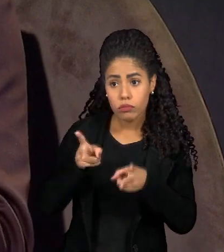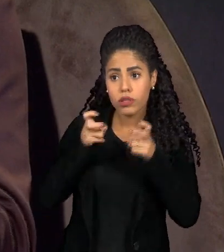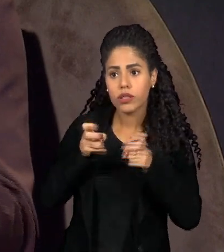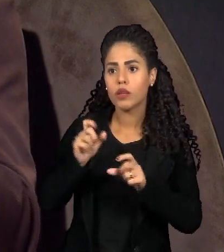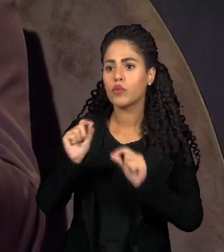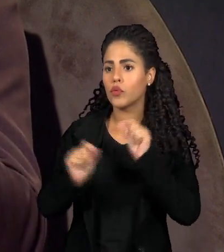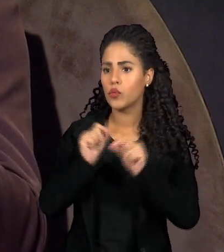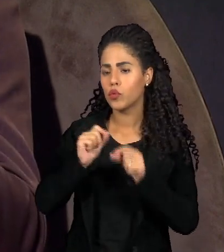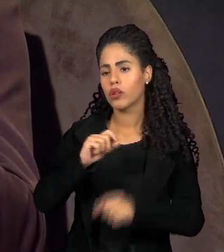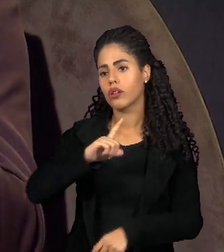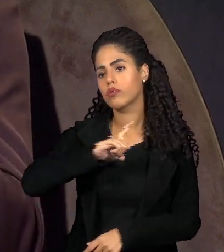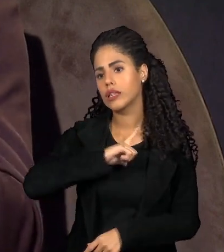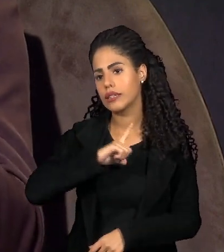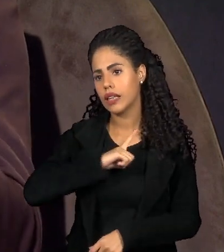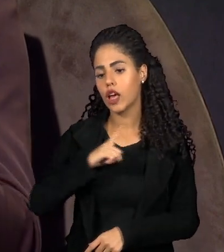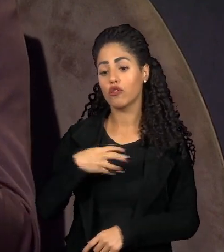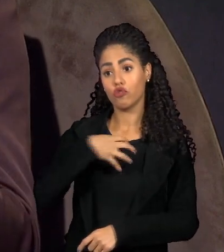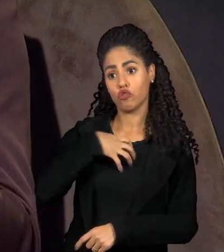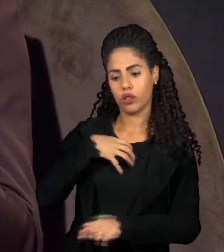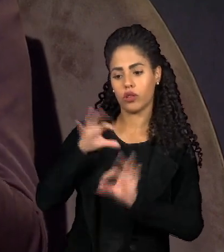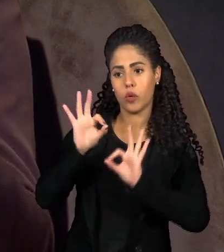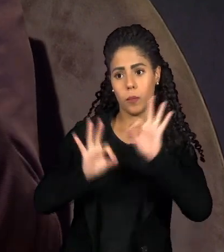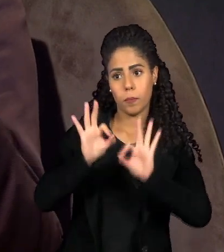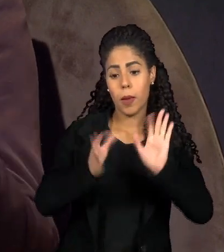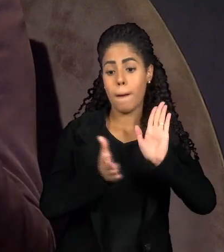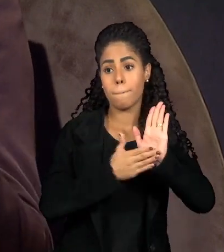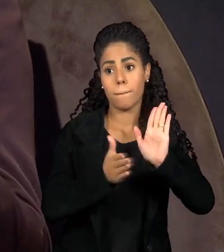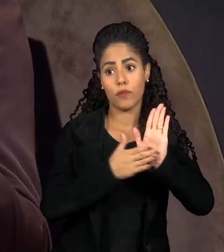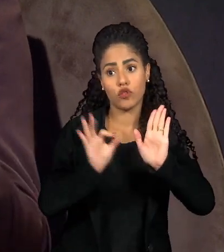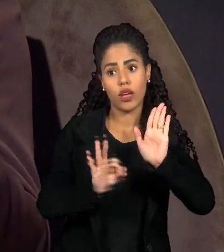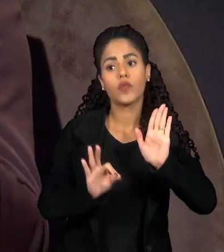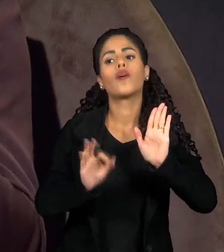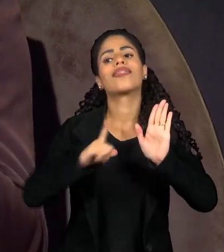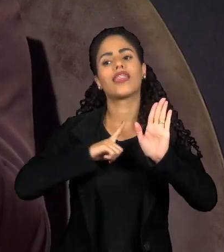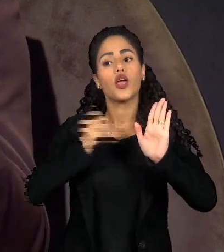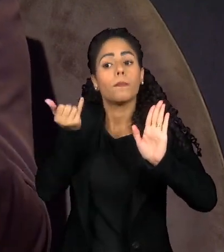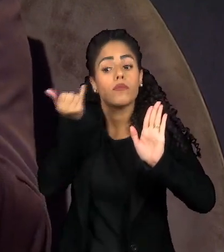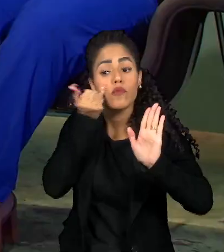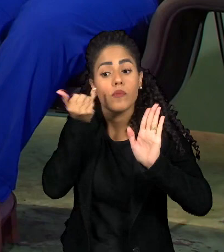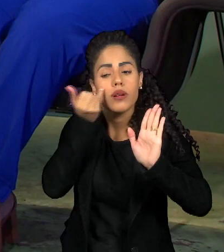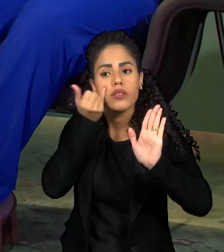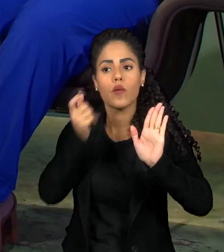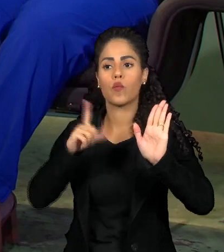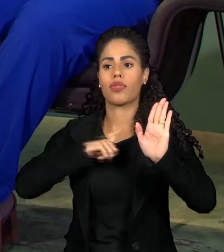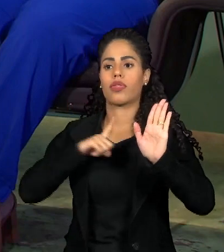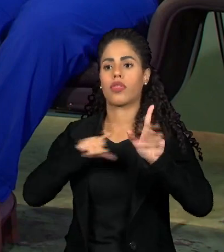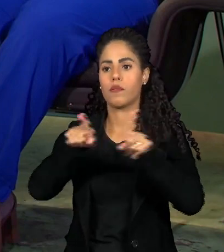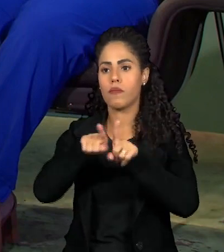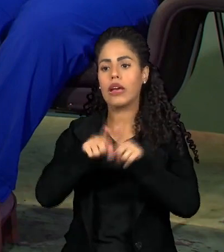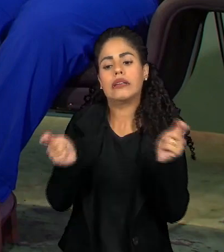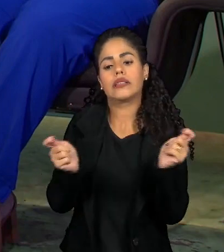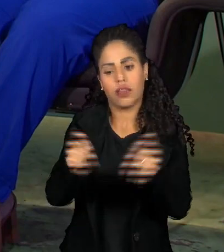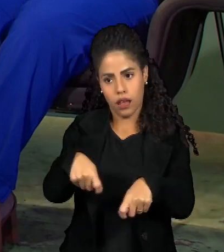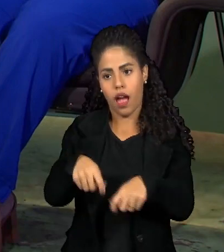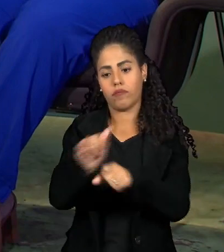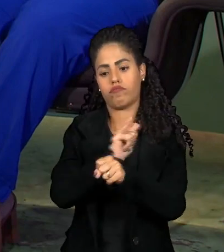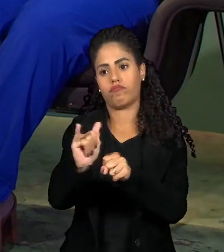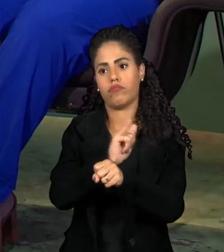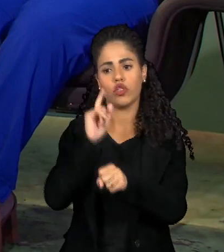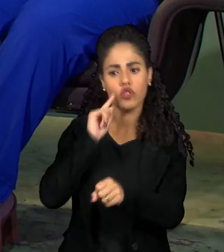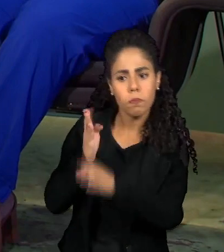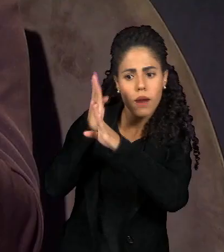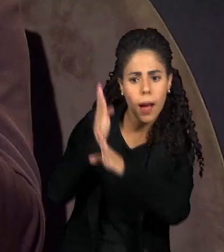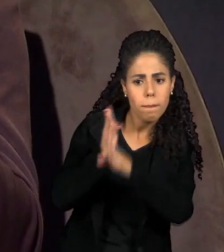mecanismos, existem projetos e existem dados que mostram que realmente existe essa possibilidade de a gente